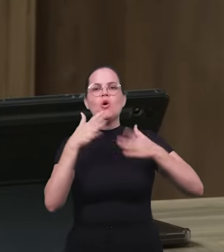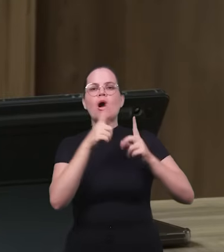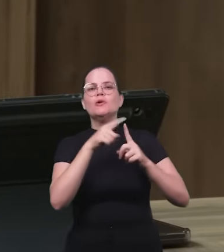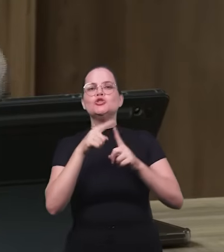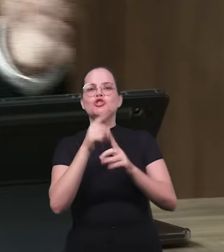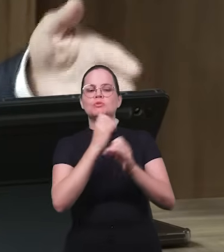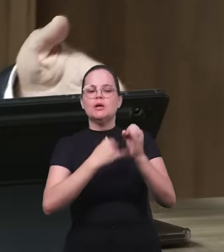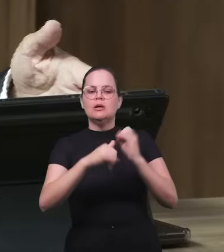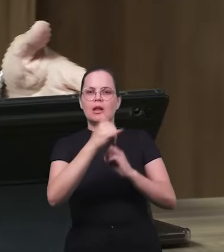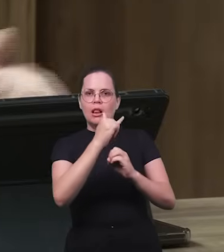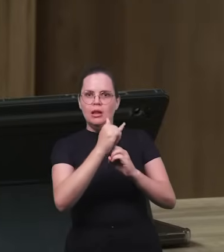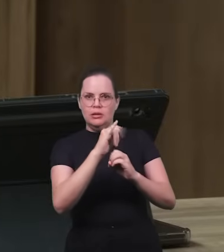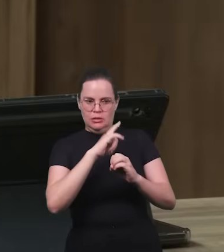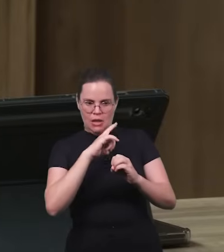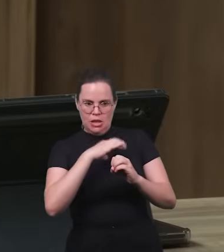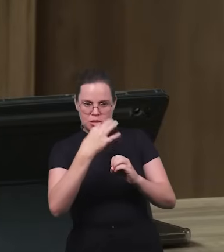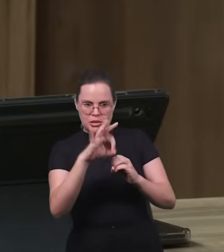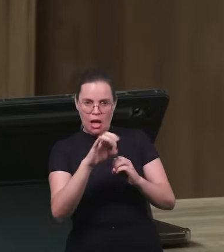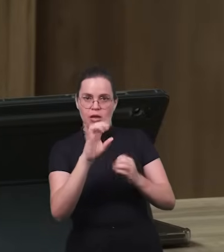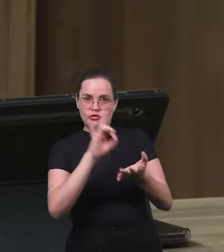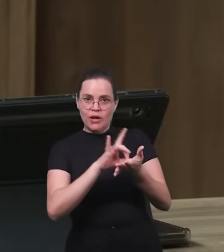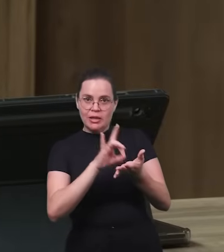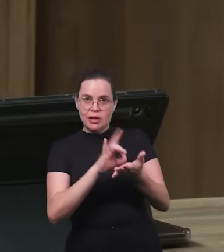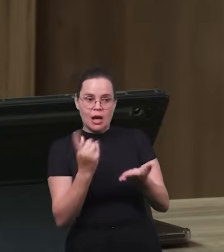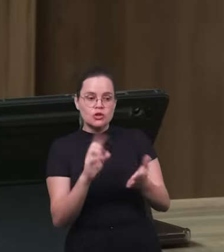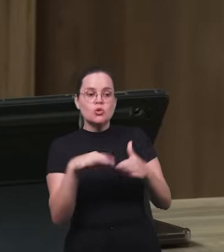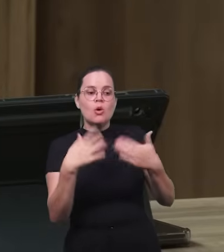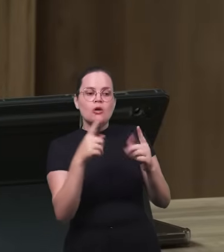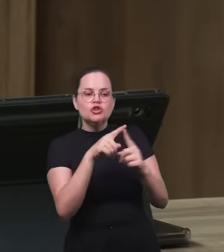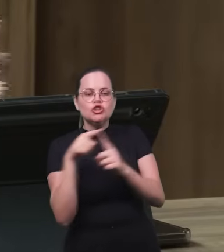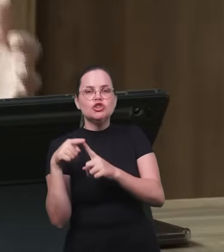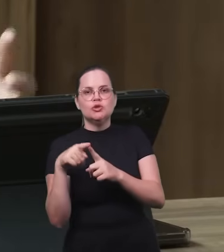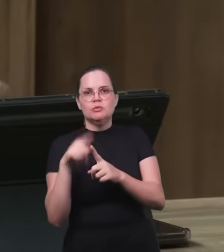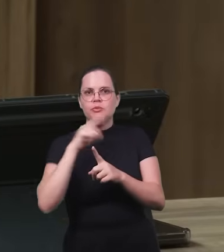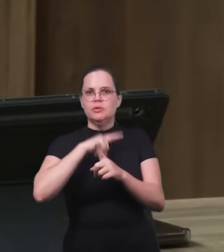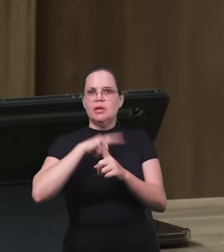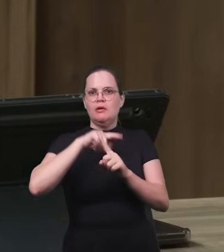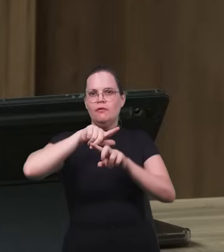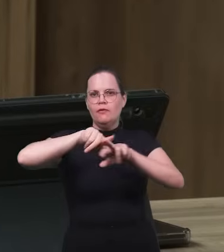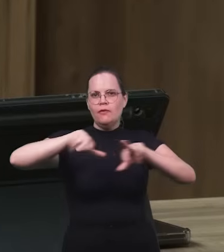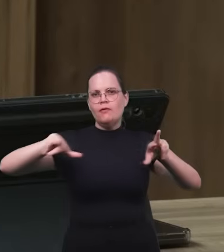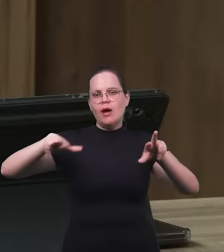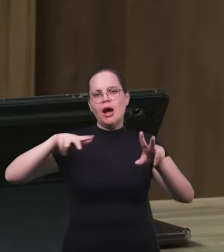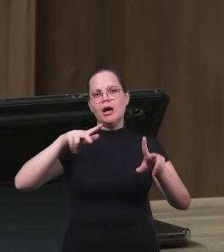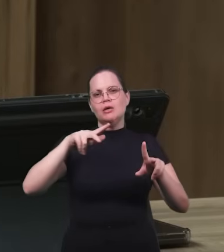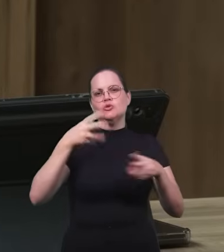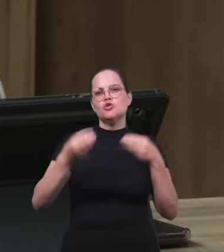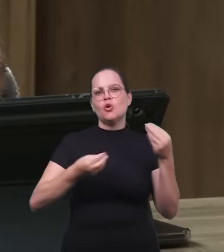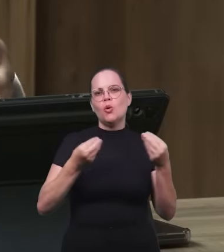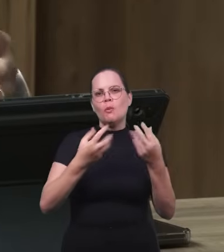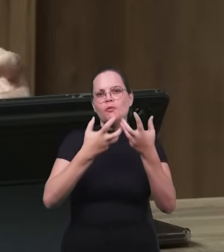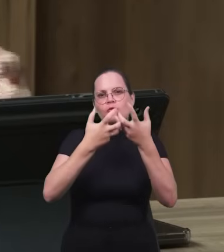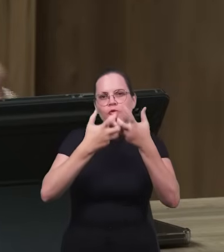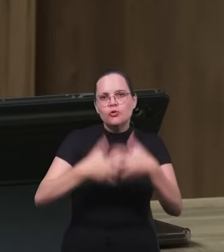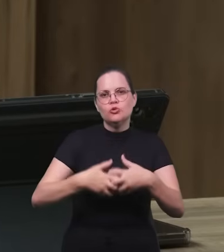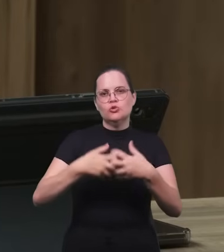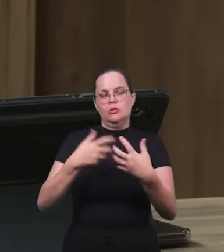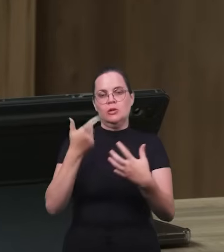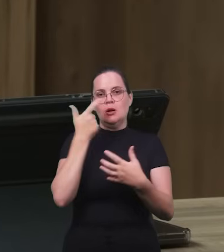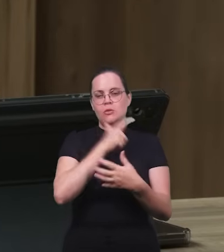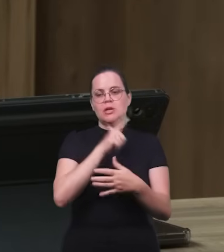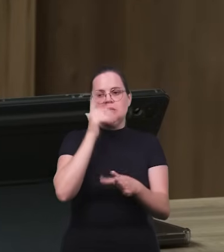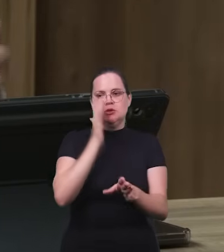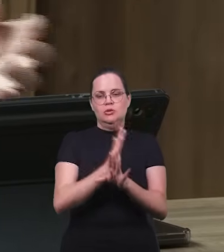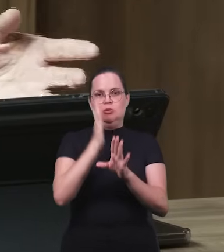ali, isso aqui é real, essa molécula existe mesmo. Então tem várias formas de se descobrir